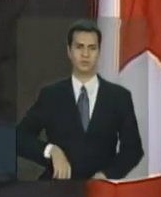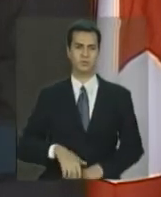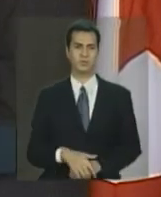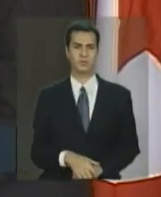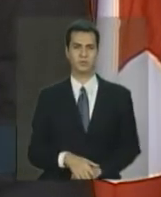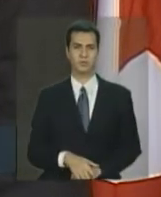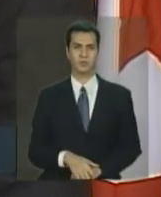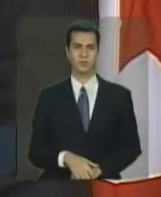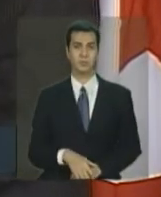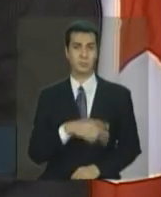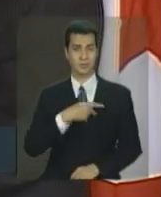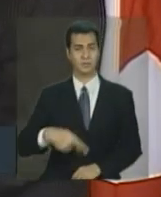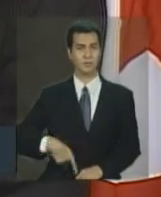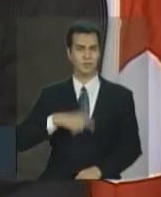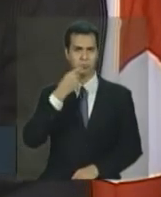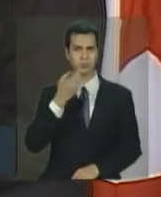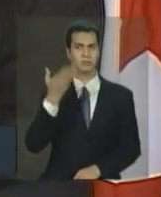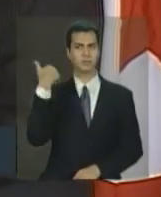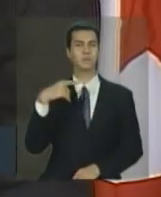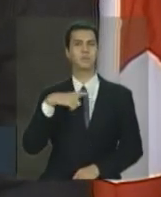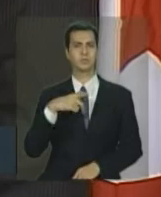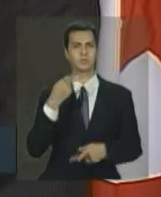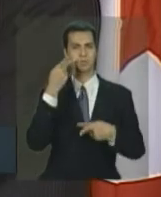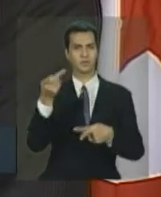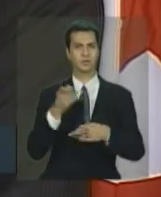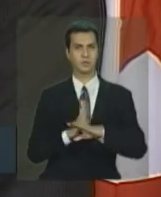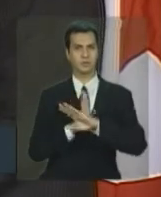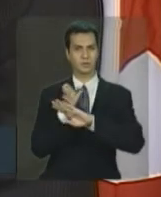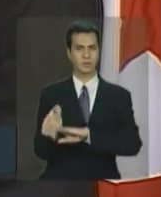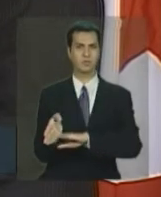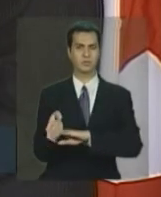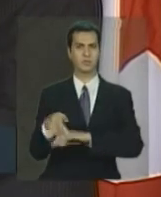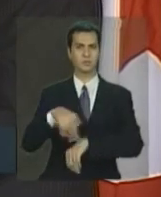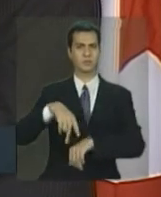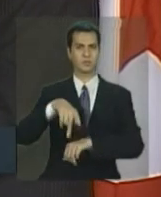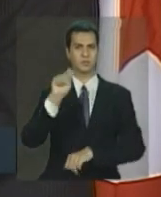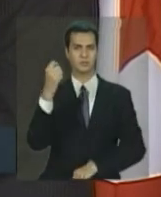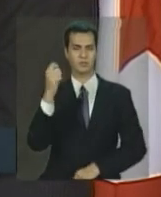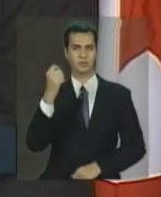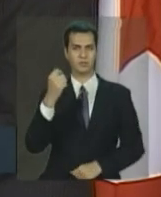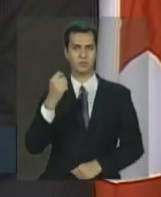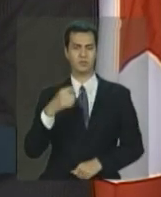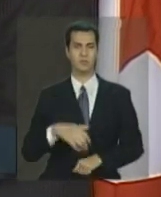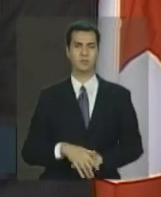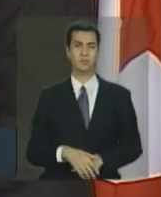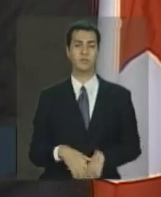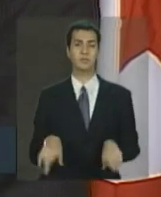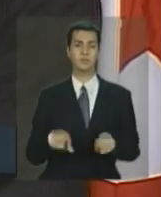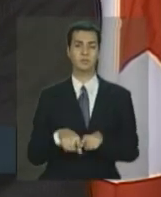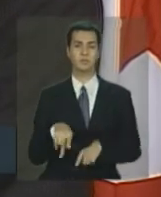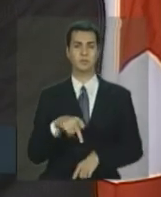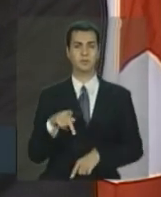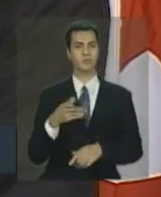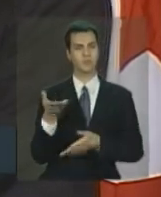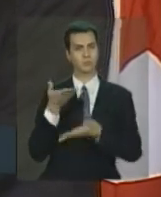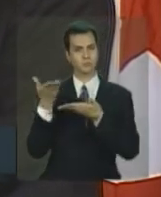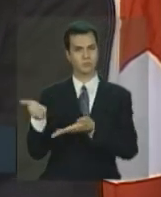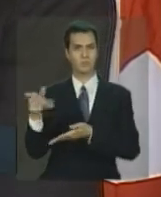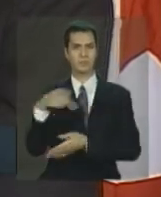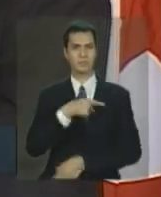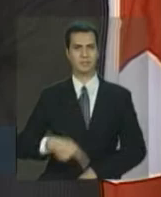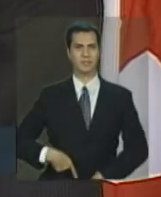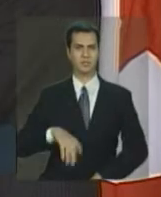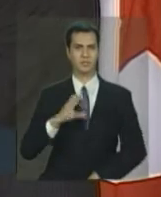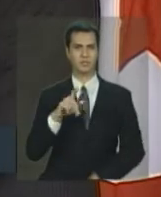que recentemente fez uma visita à Argentina e à sua presidenta, Cristina Kirchner.